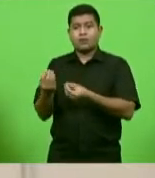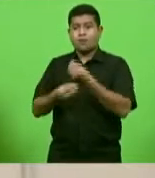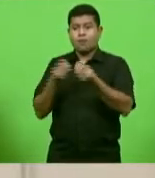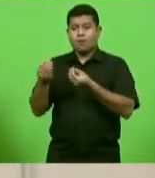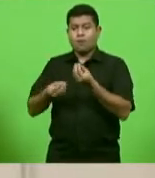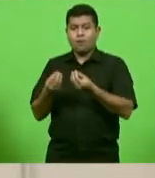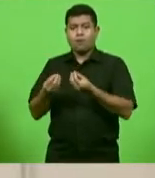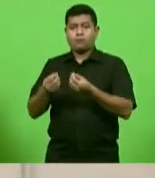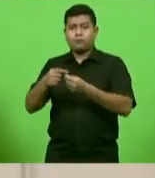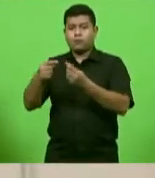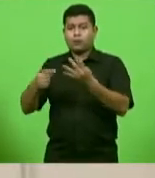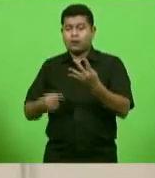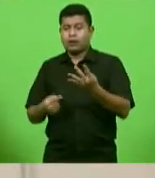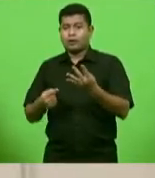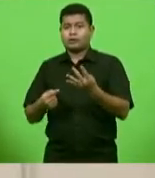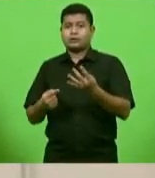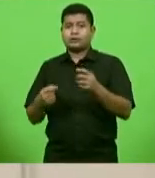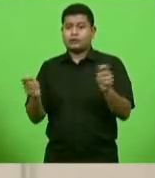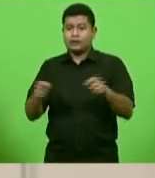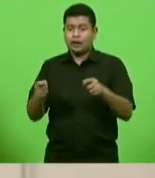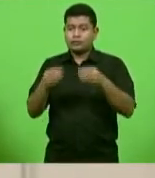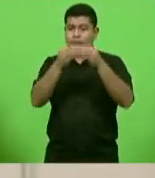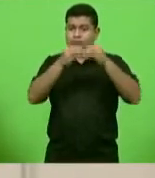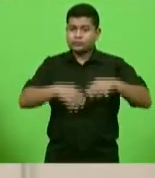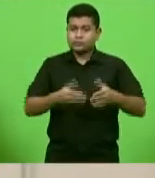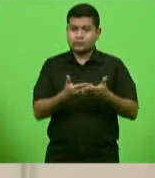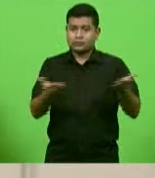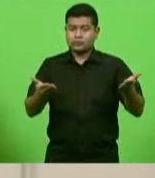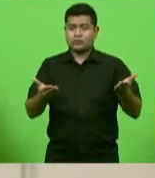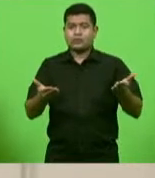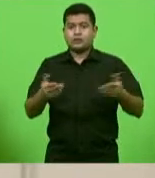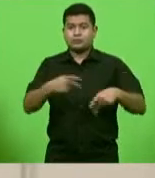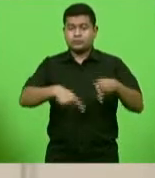negócio danoso ao erário.